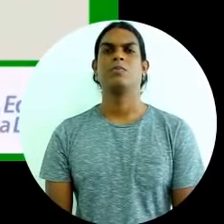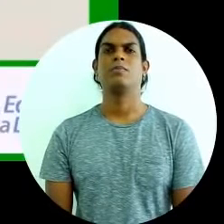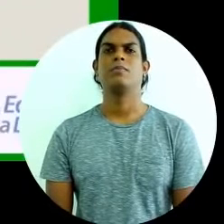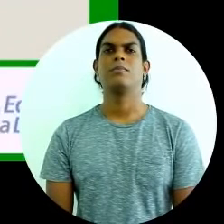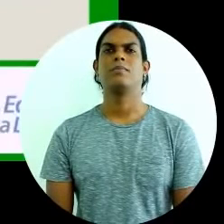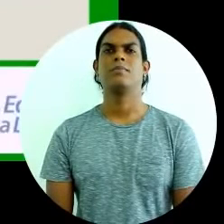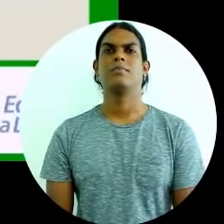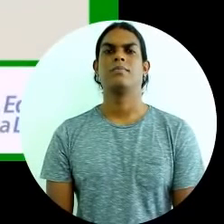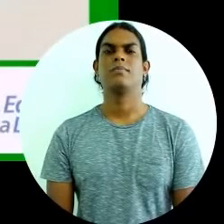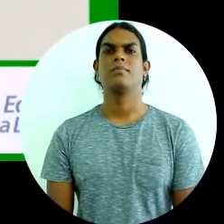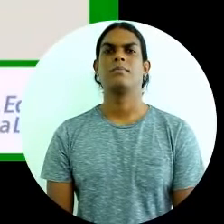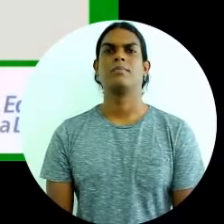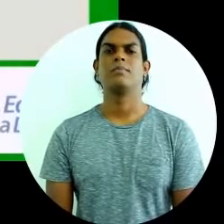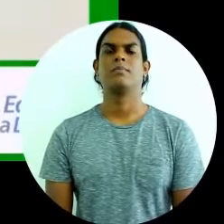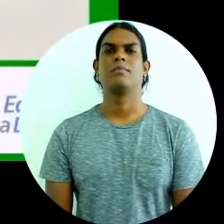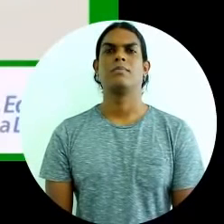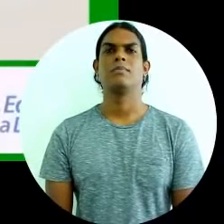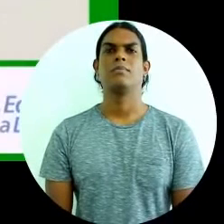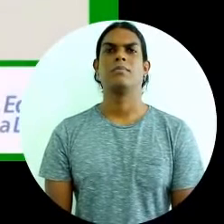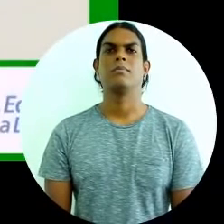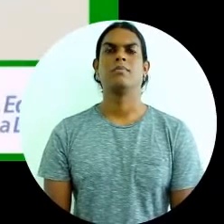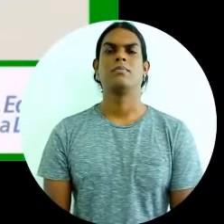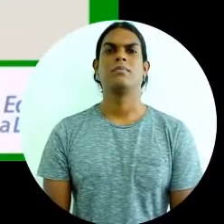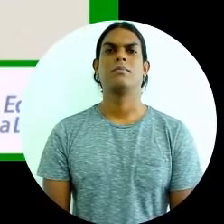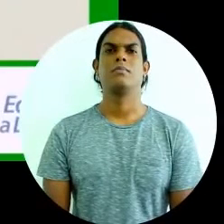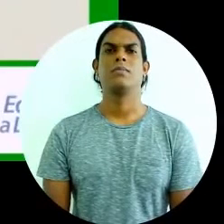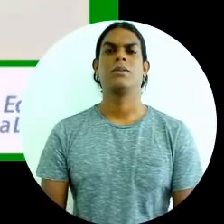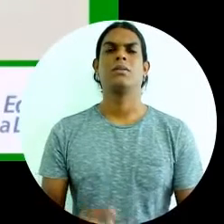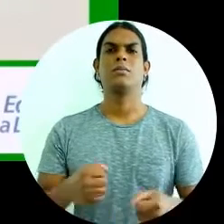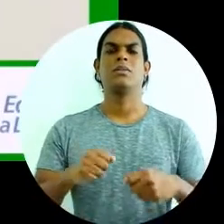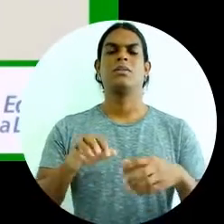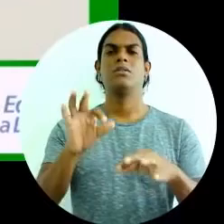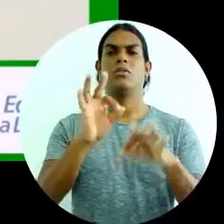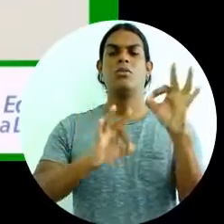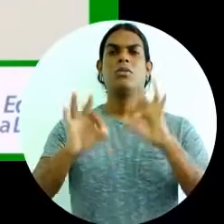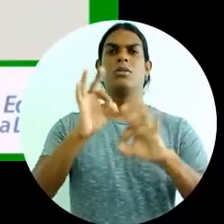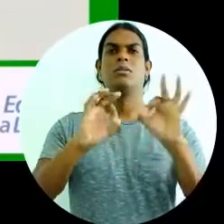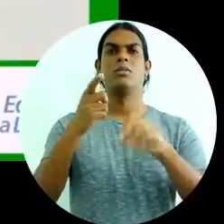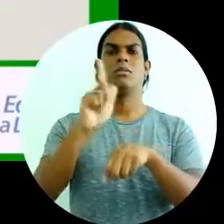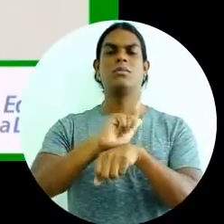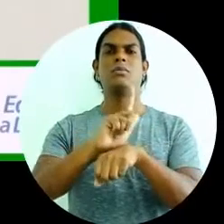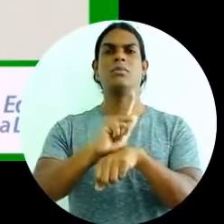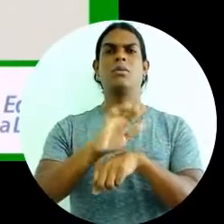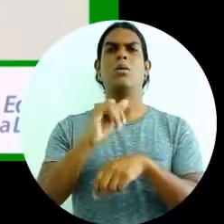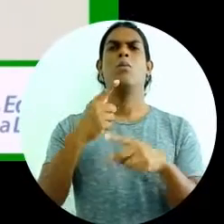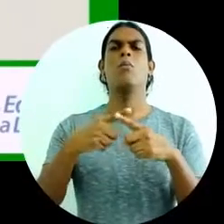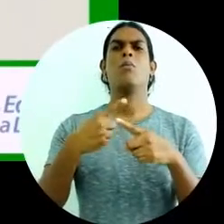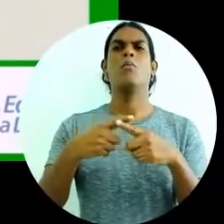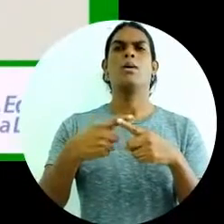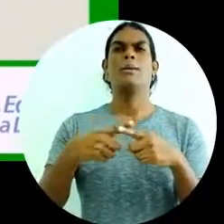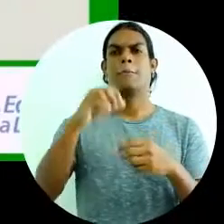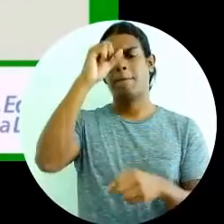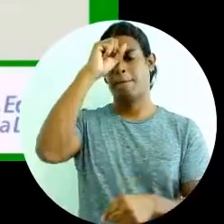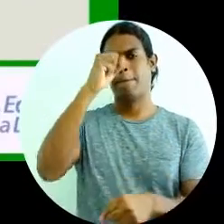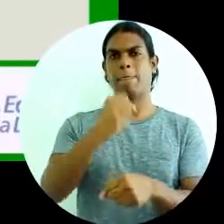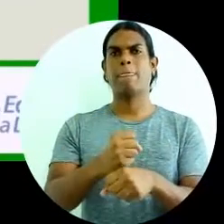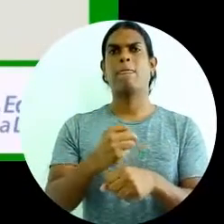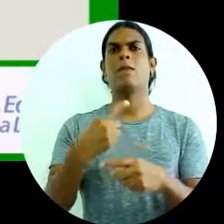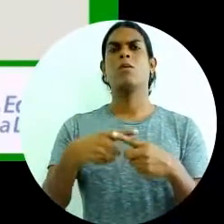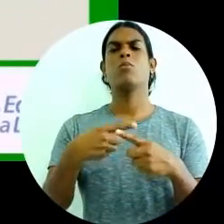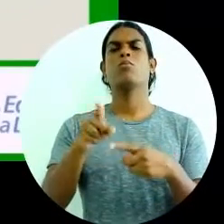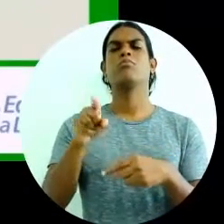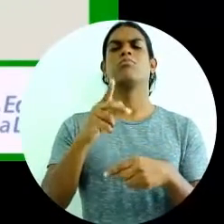que seja preenchido pela chefia. Por exemplo, avaliação inicial. Por que o desempenho